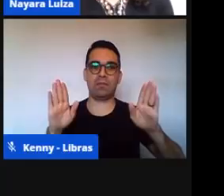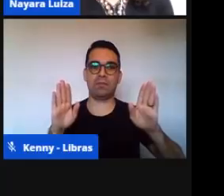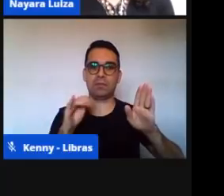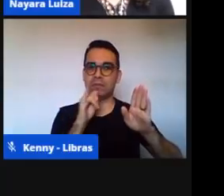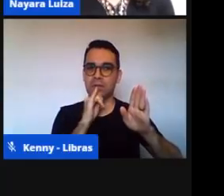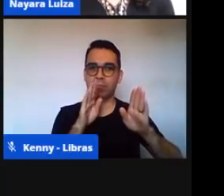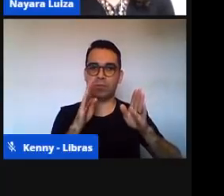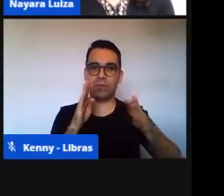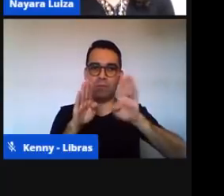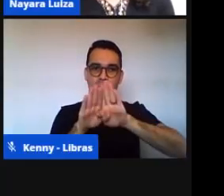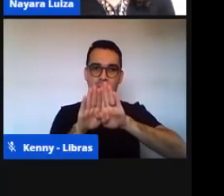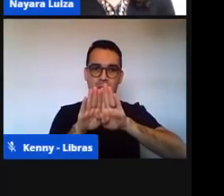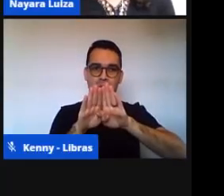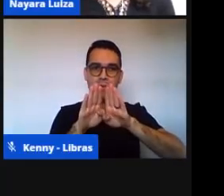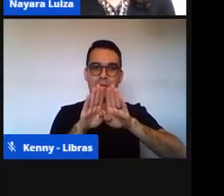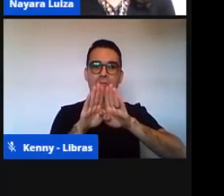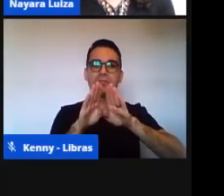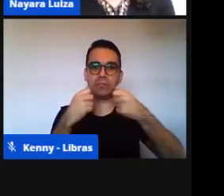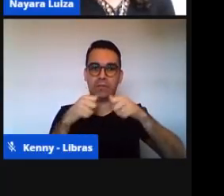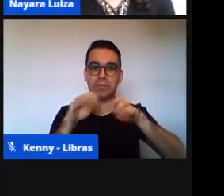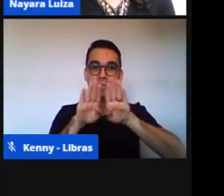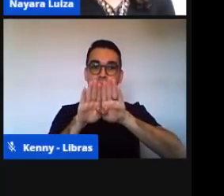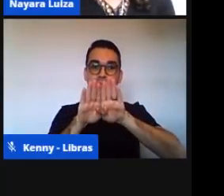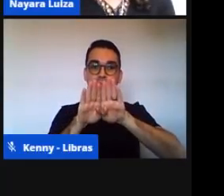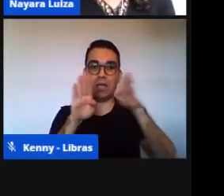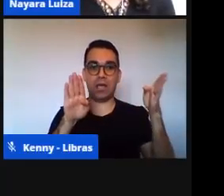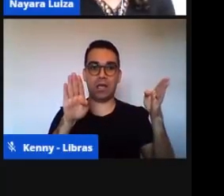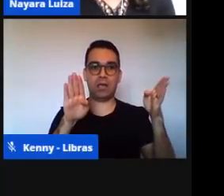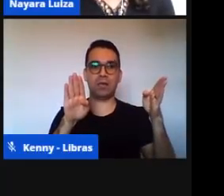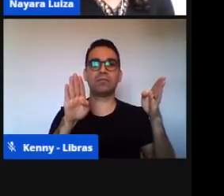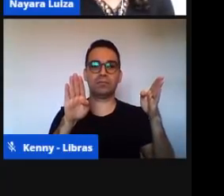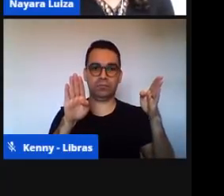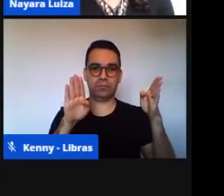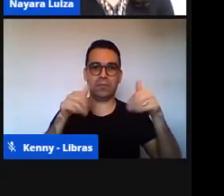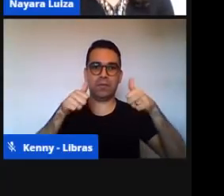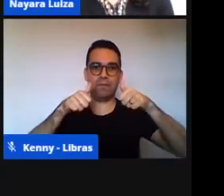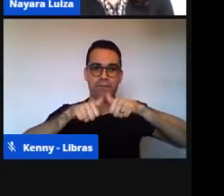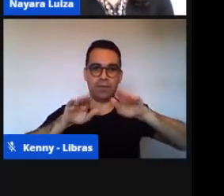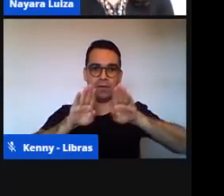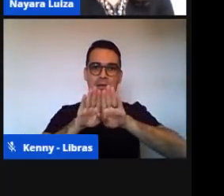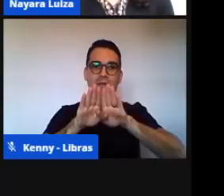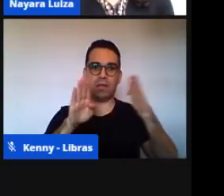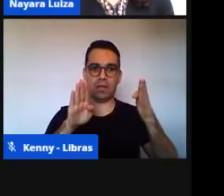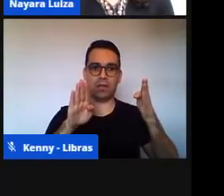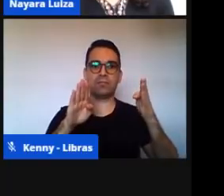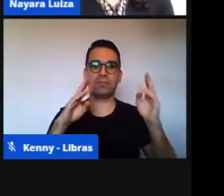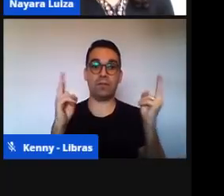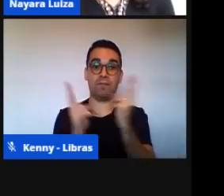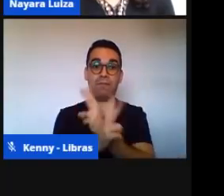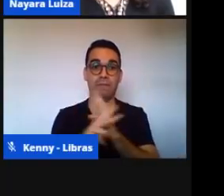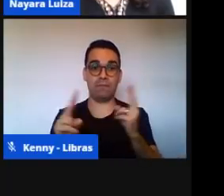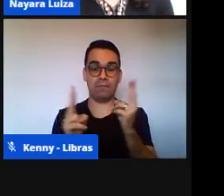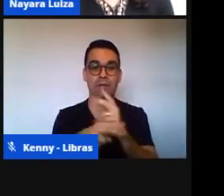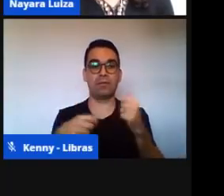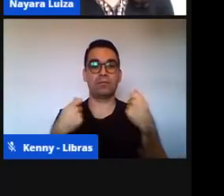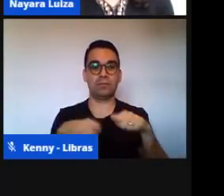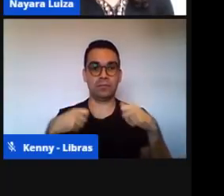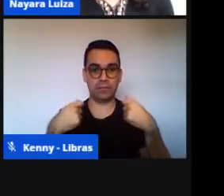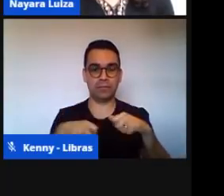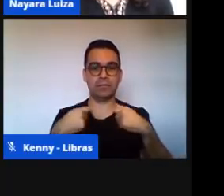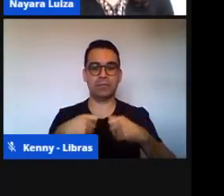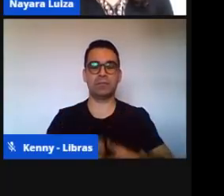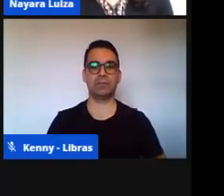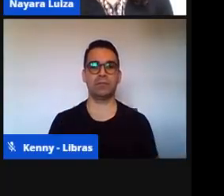para evitar a circulação de qualquer tipo de vírus e do coronavírus. Mas é importante lembrar que para